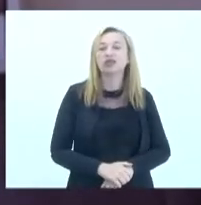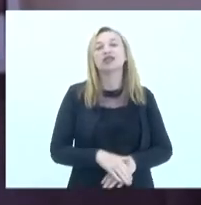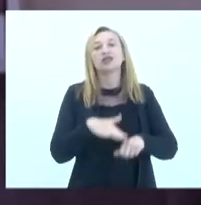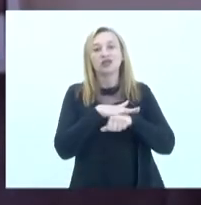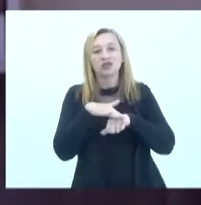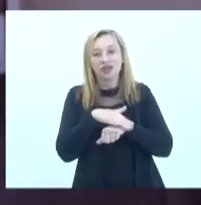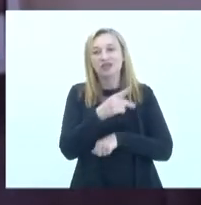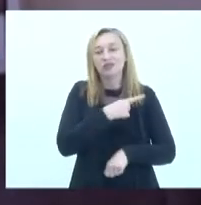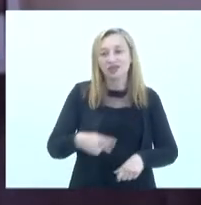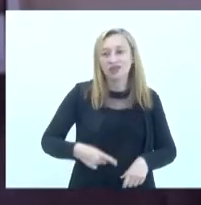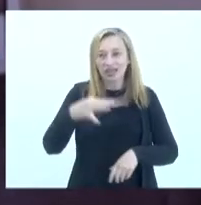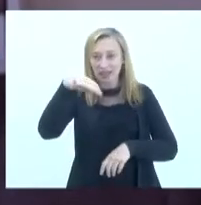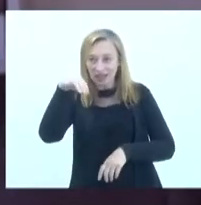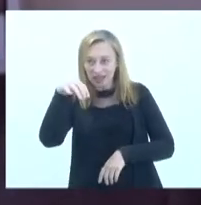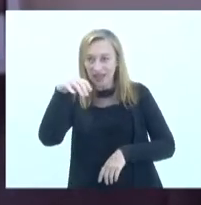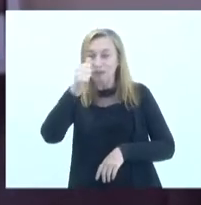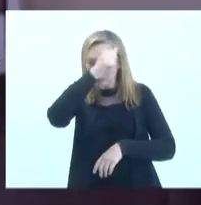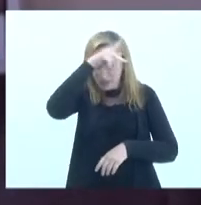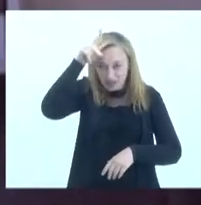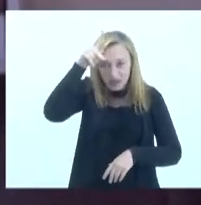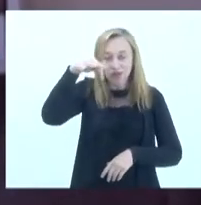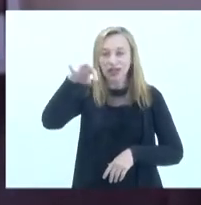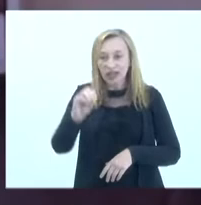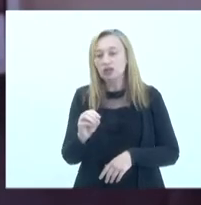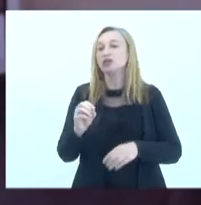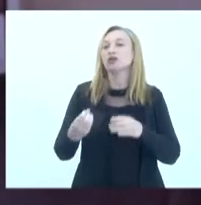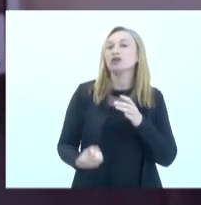com o prefeito Neto, terça-feira, nós vamos construir